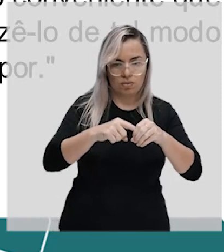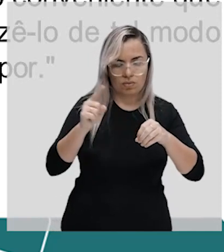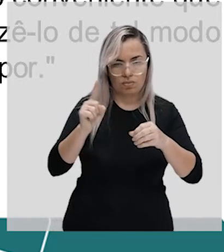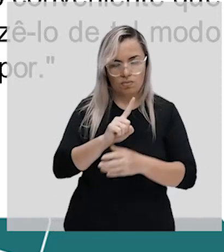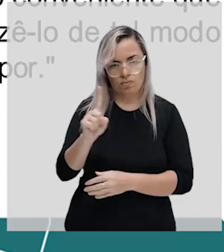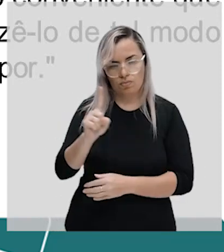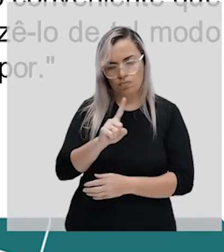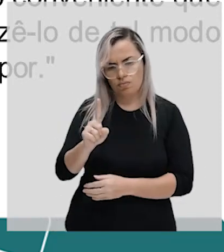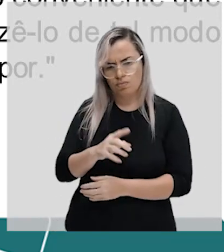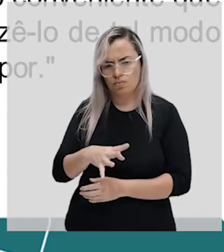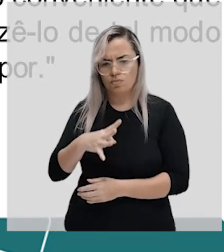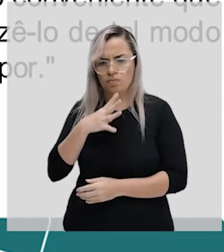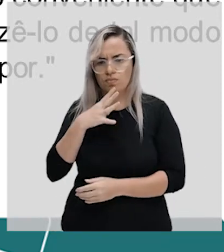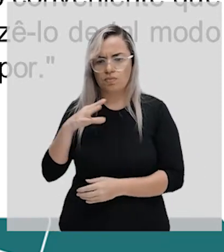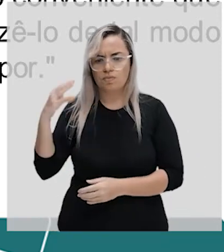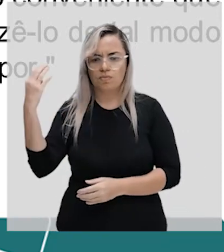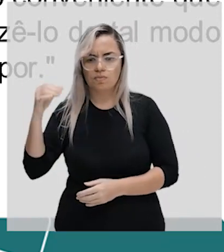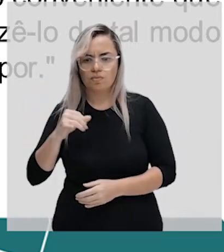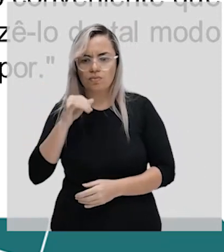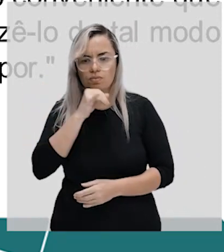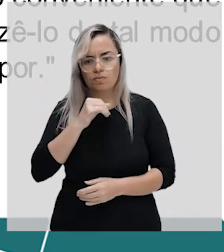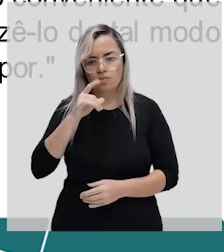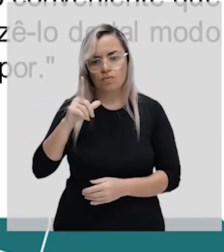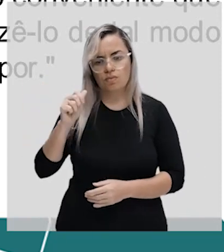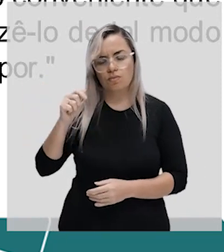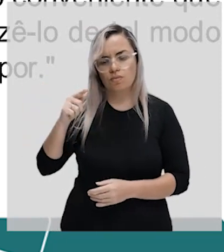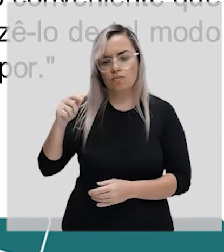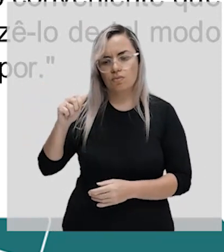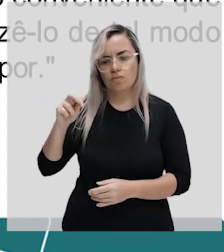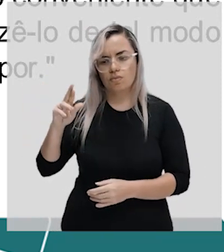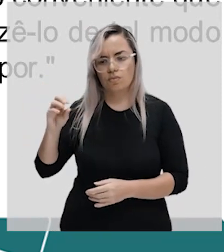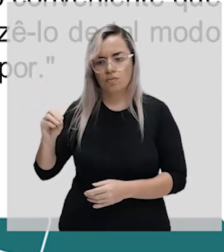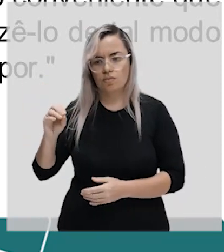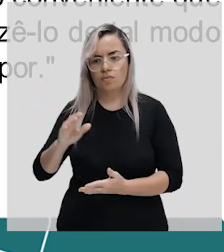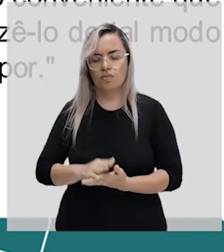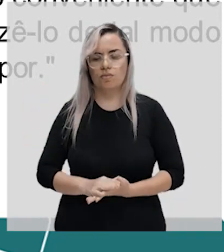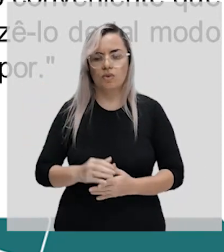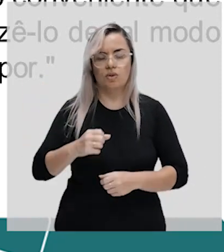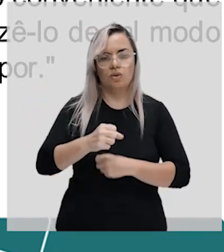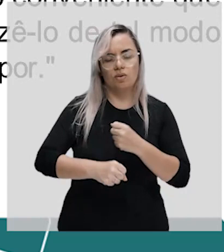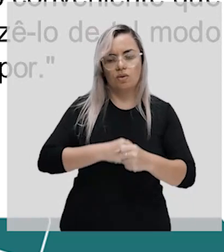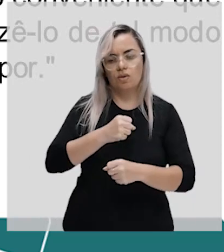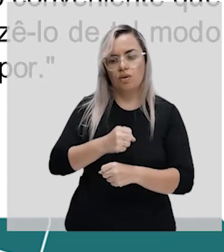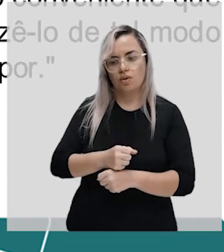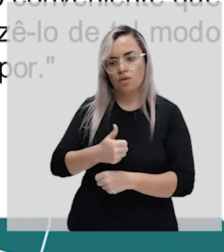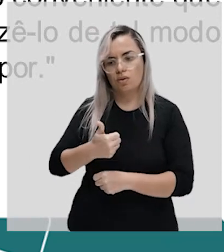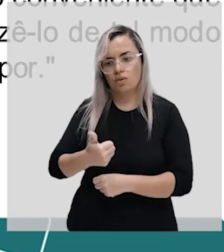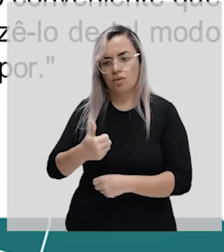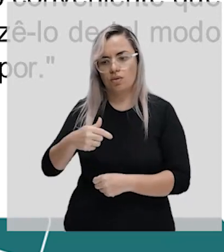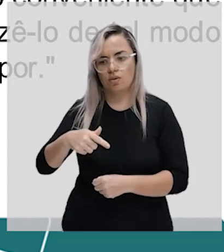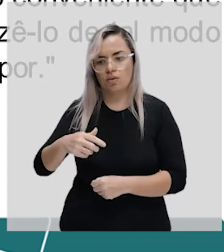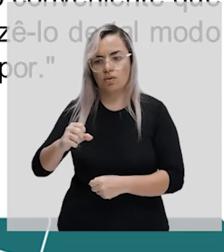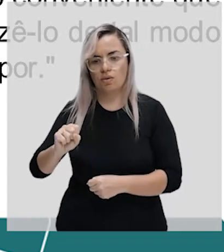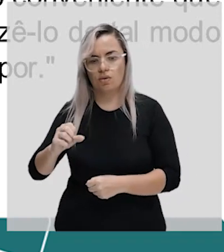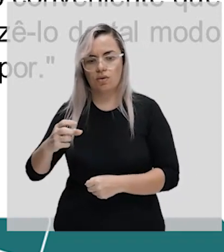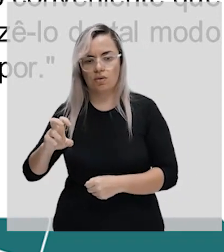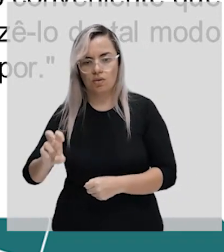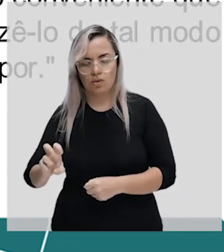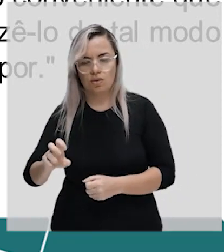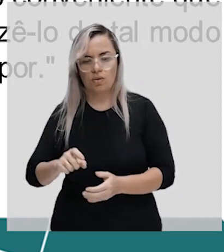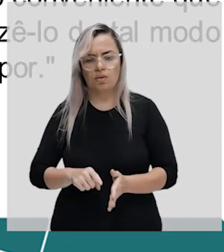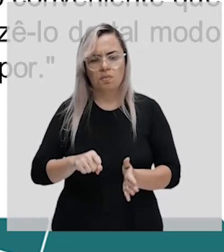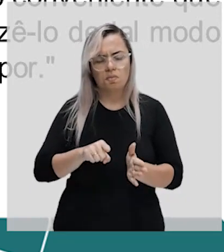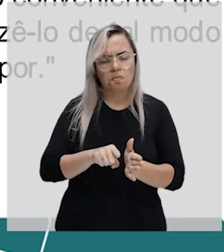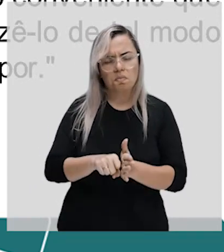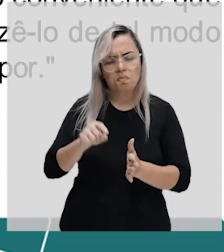não era reconhecido. O cientista italiano Lazzaro Spallanzani, em 1785, questionou que seria